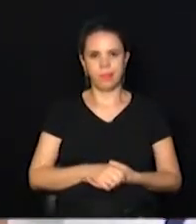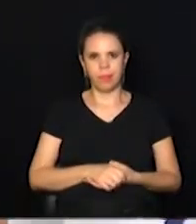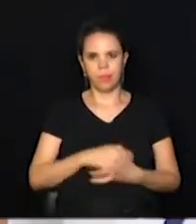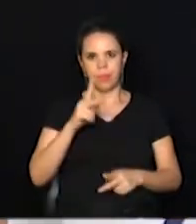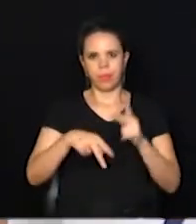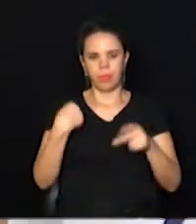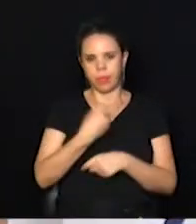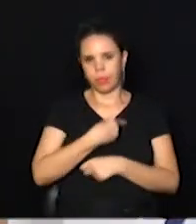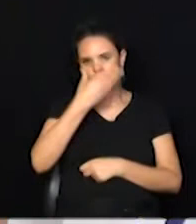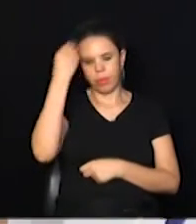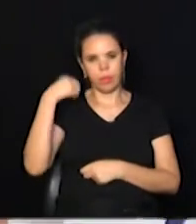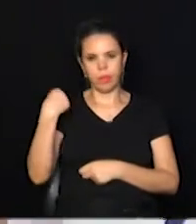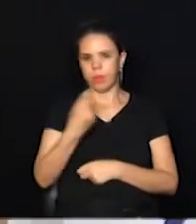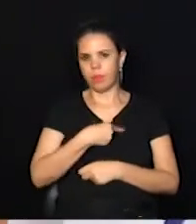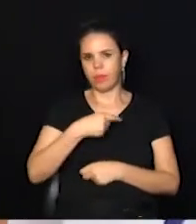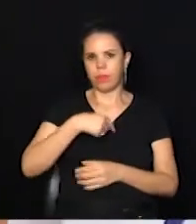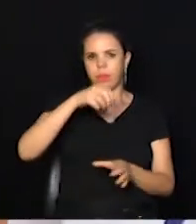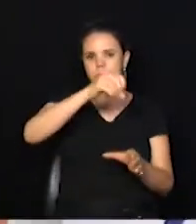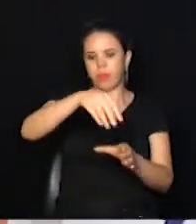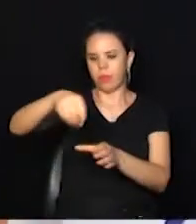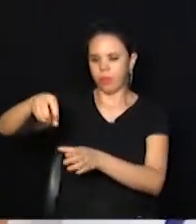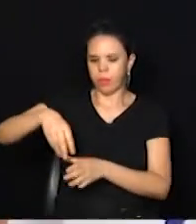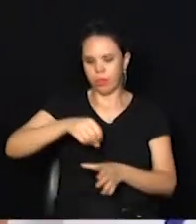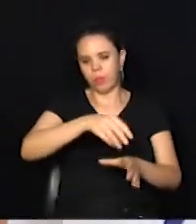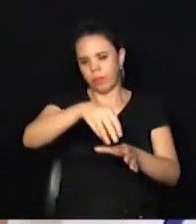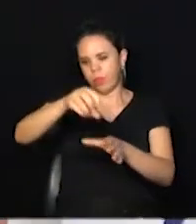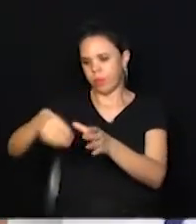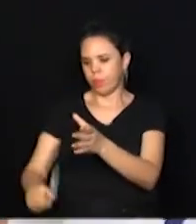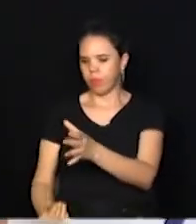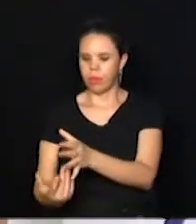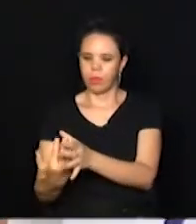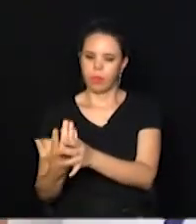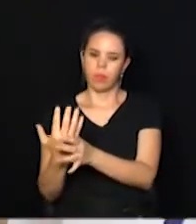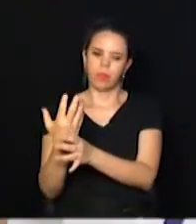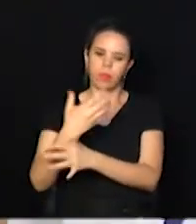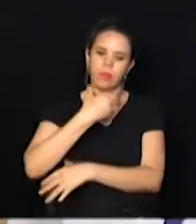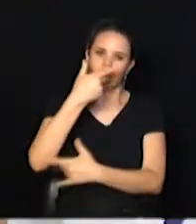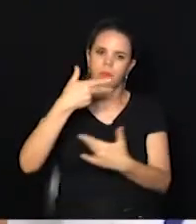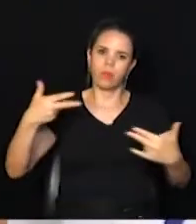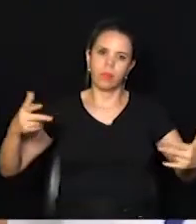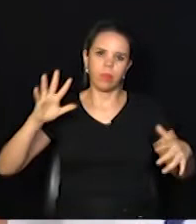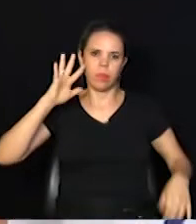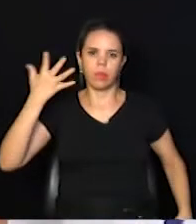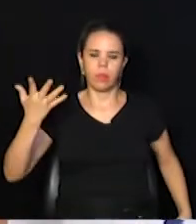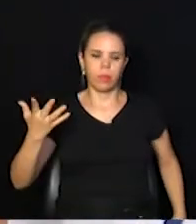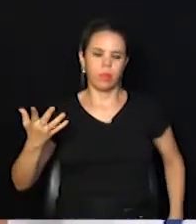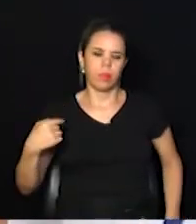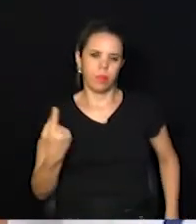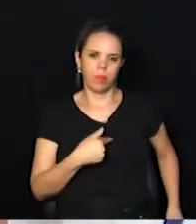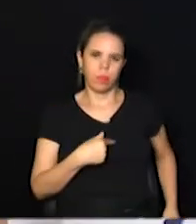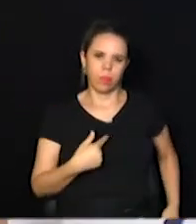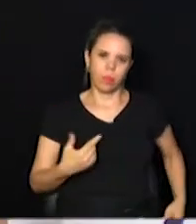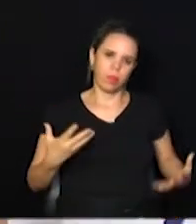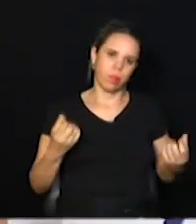esquecem que nós somos sementes. E a semente, ela dá fruto. E é isso que nós